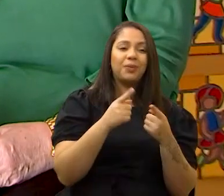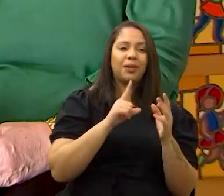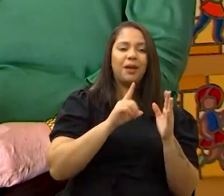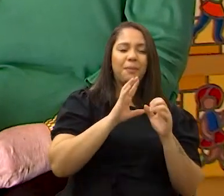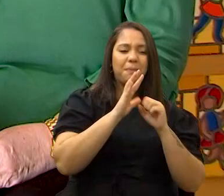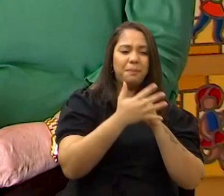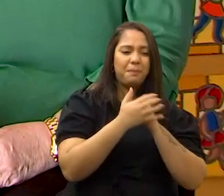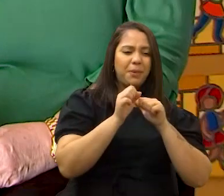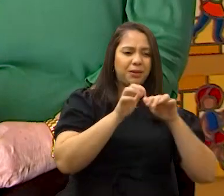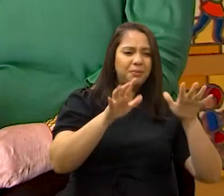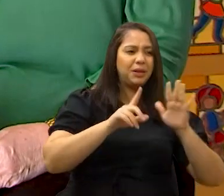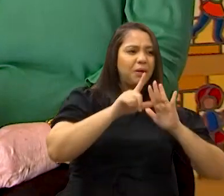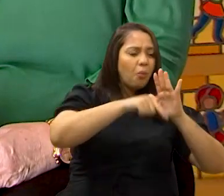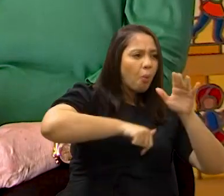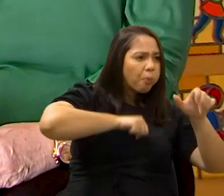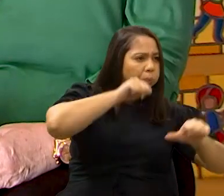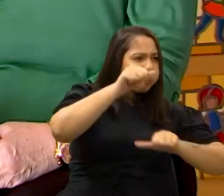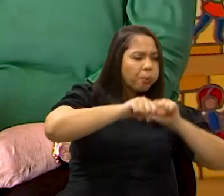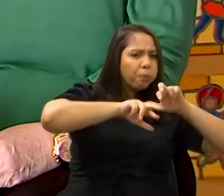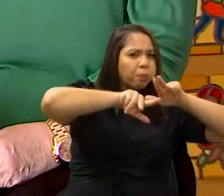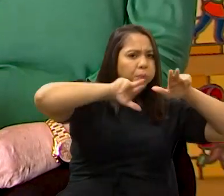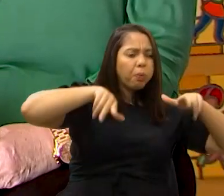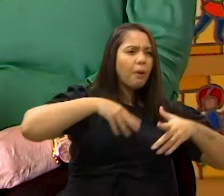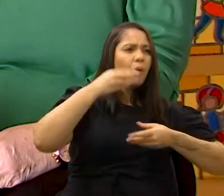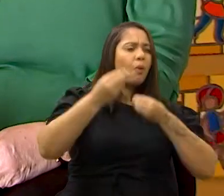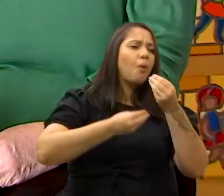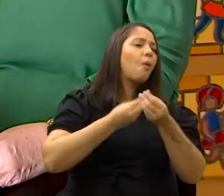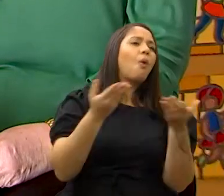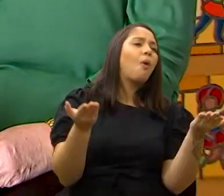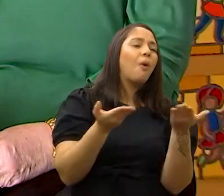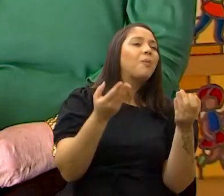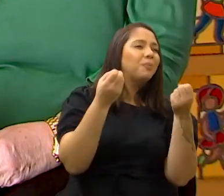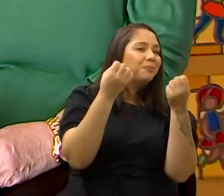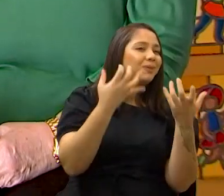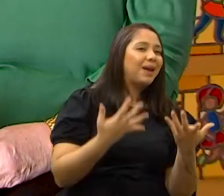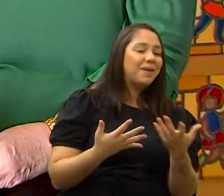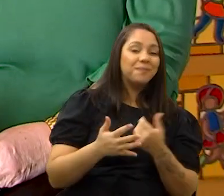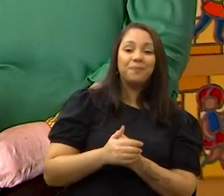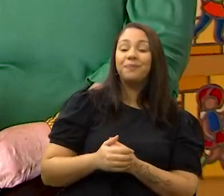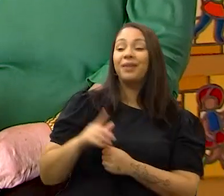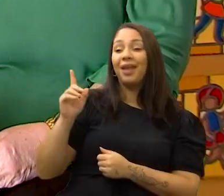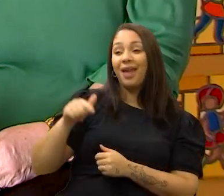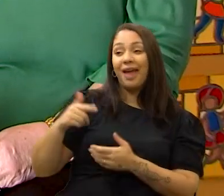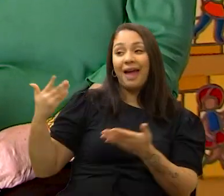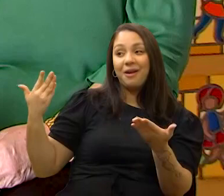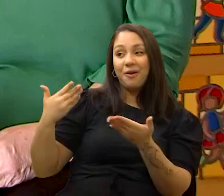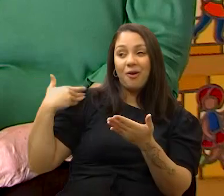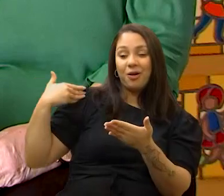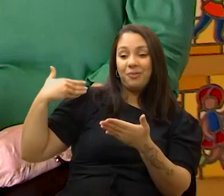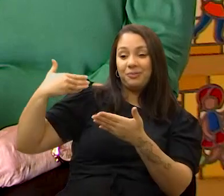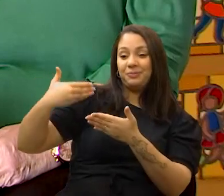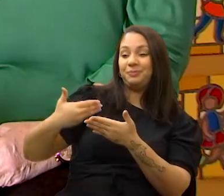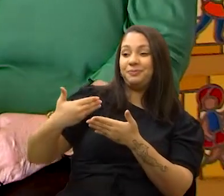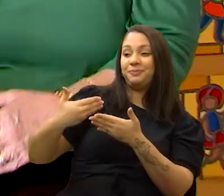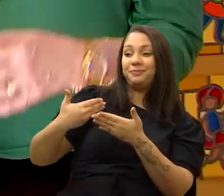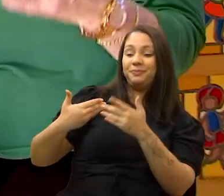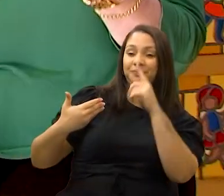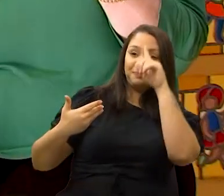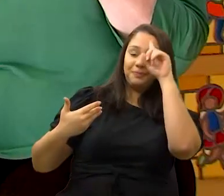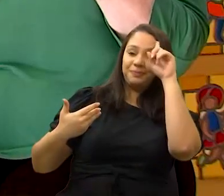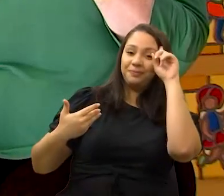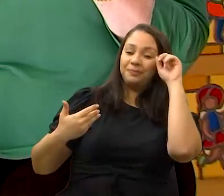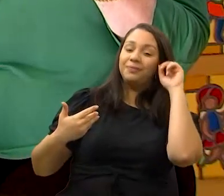da pandemia alterou bastante coisa. Como que está essa situação? Por favor, professora. Ultimamente